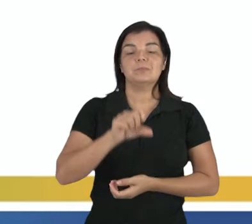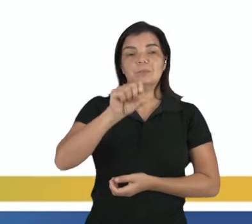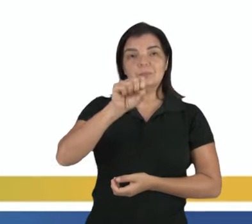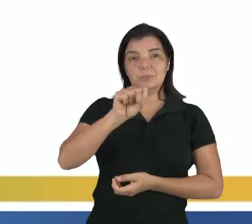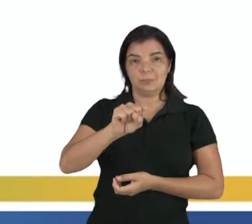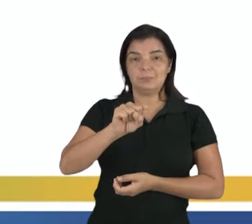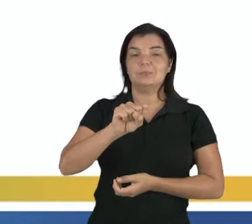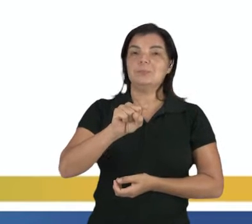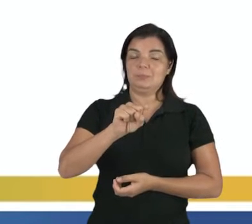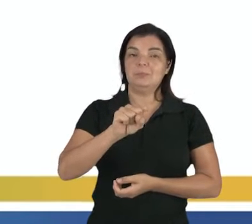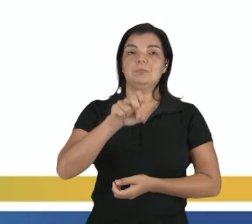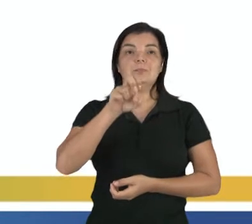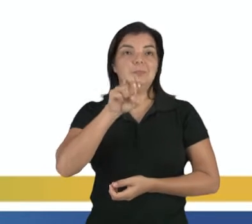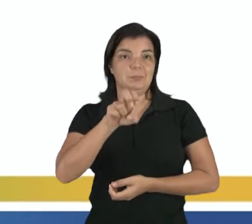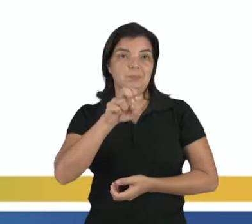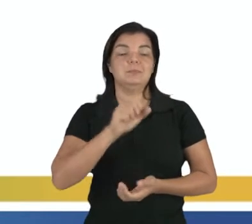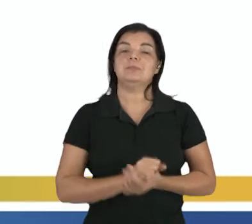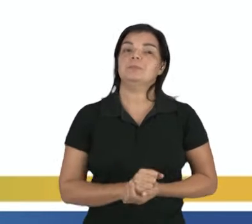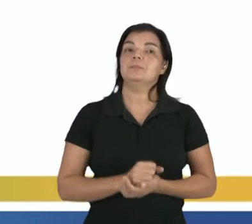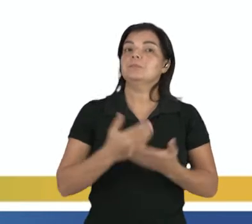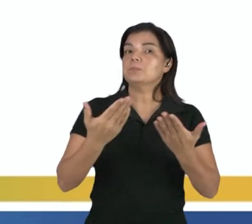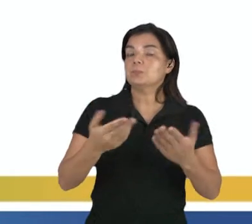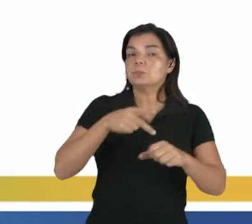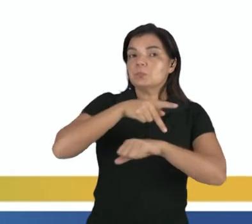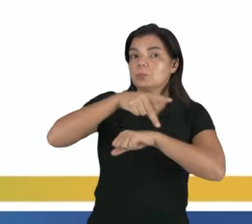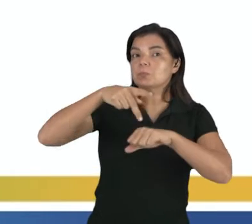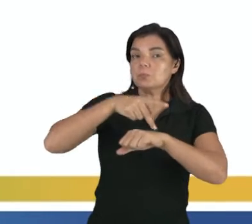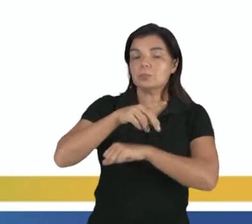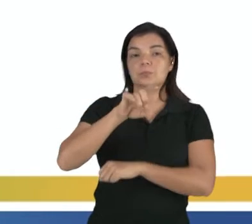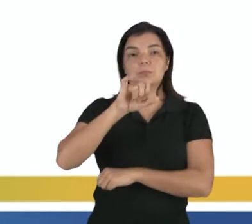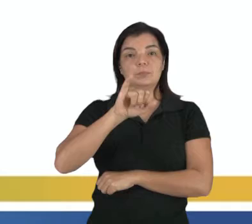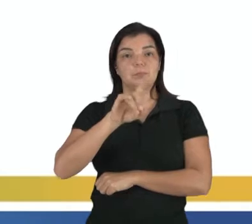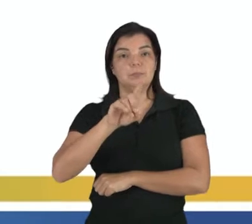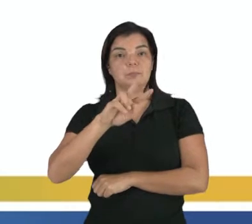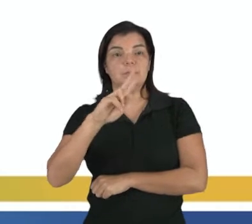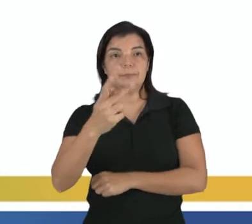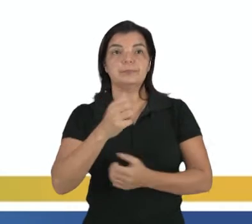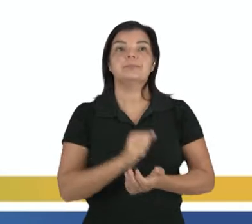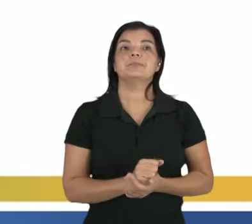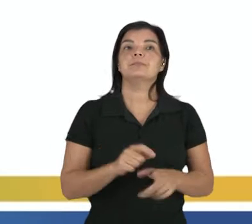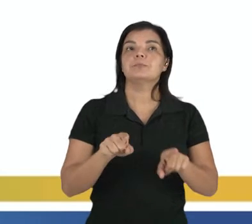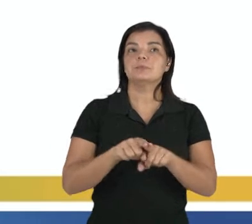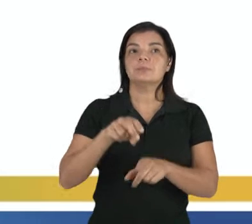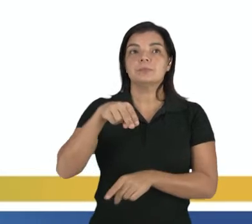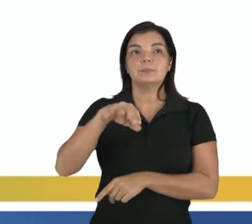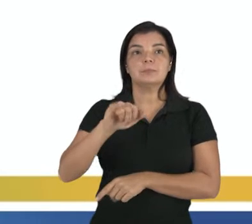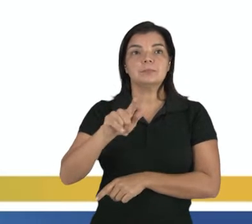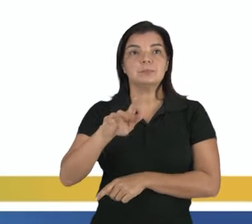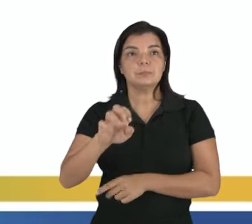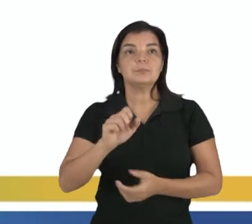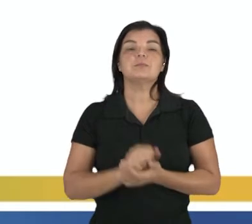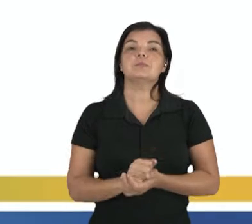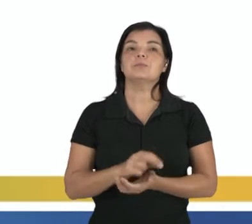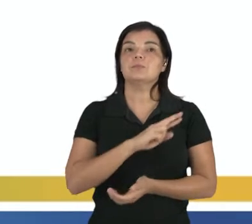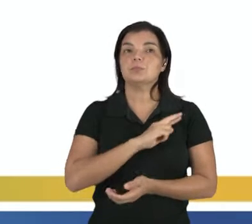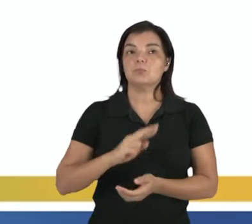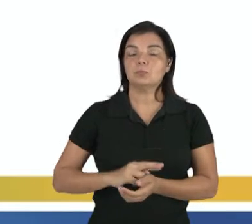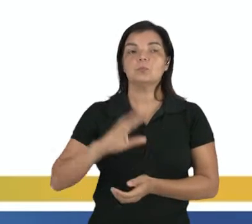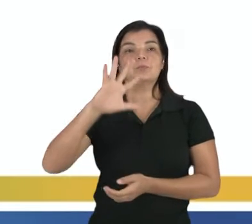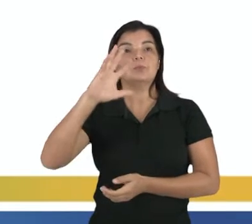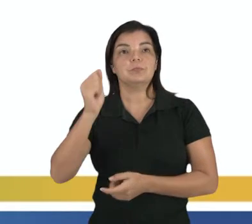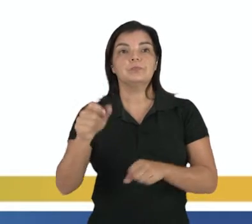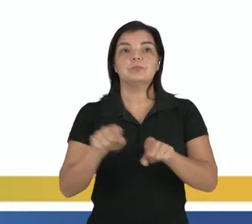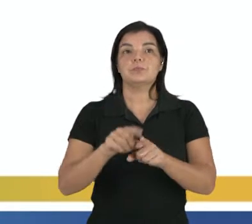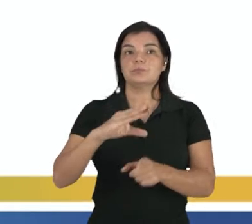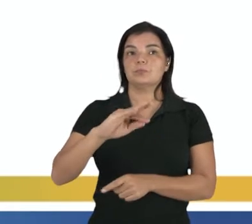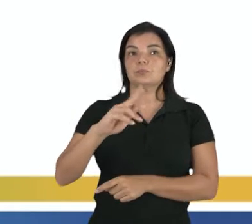85ª posição. Então, entre os países com menores IDHs estão o Niger, a República Centro-Africana,